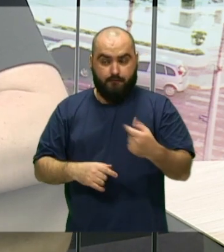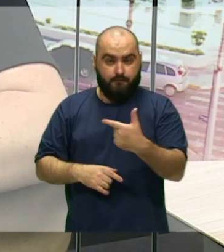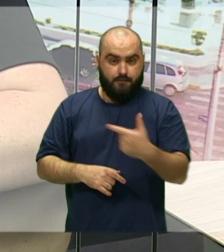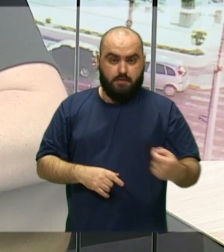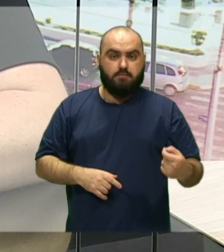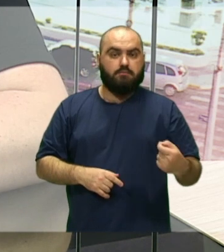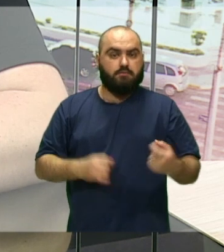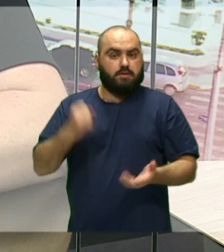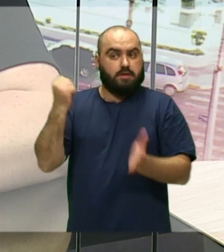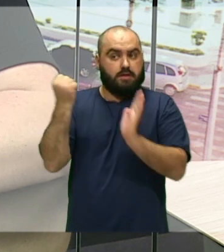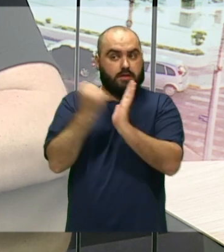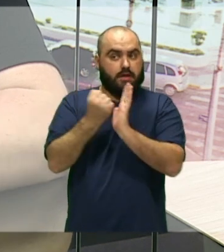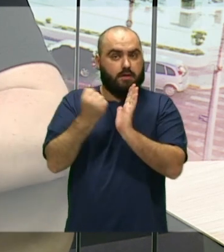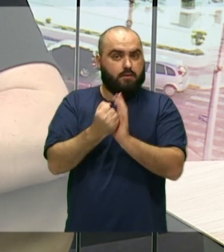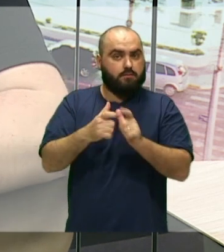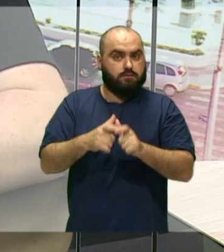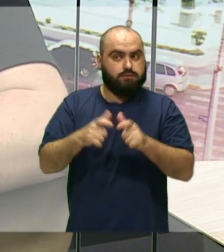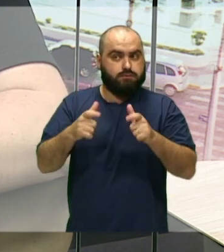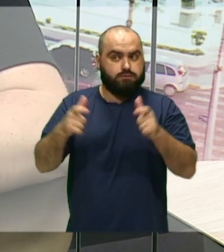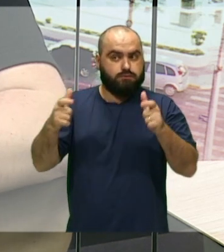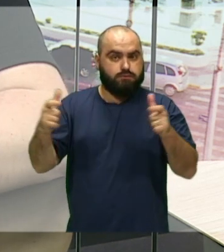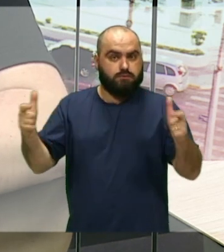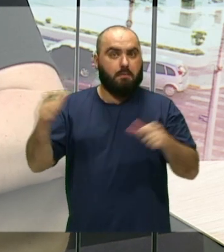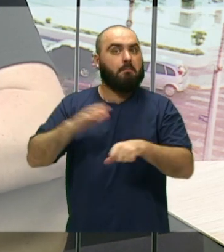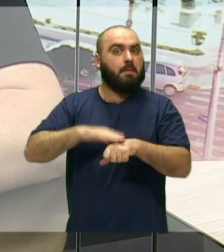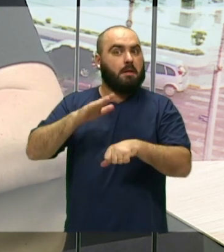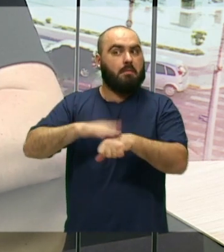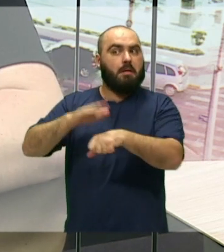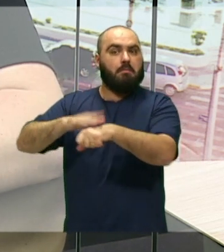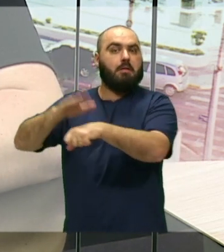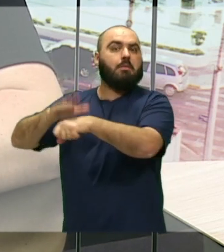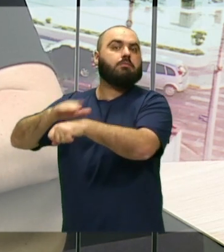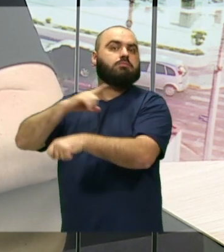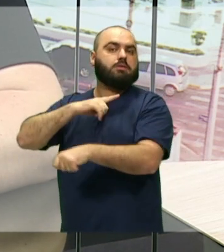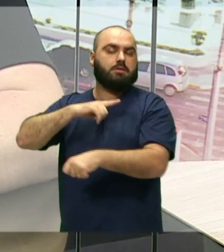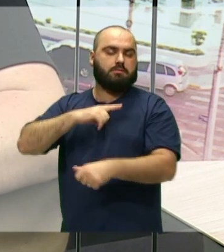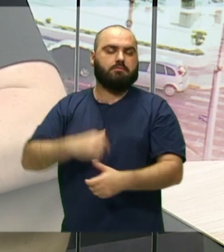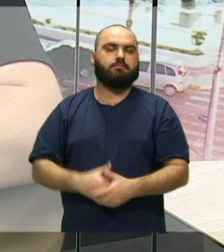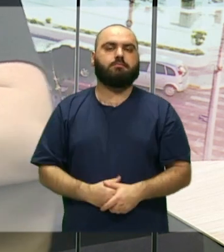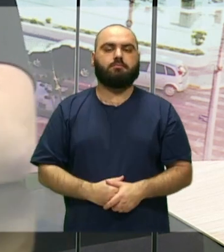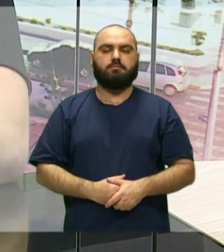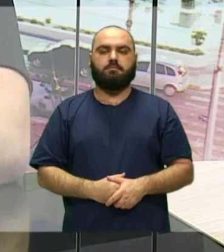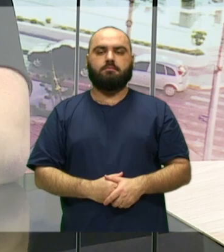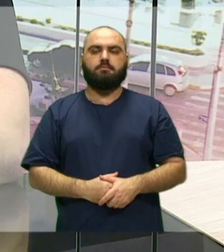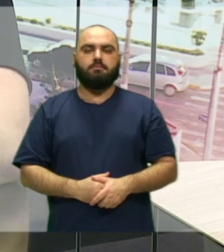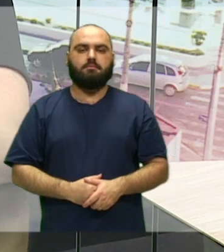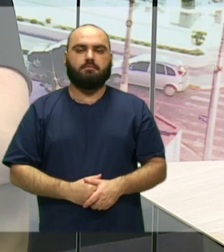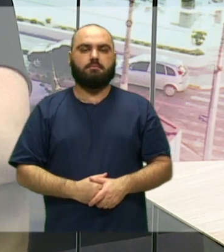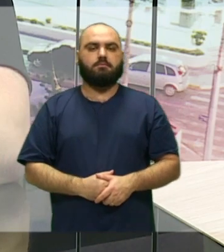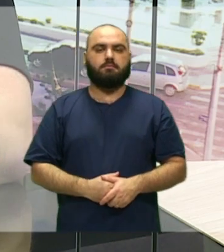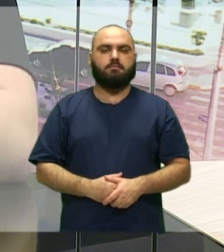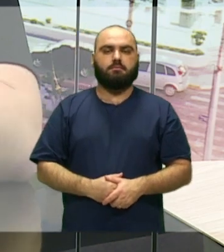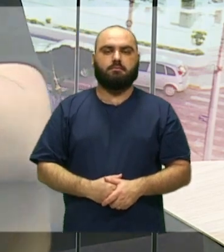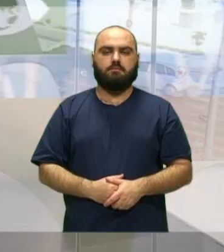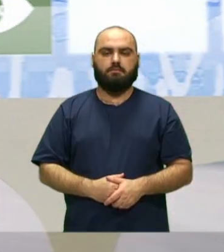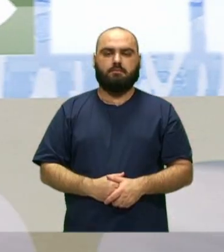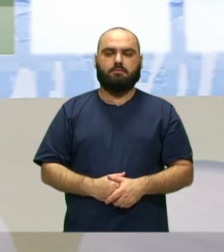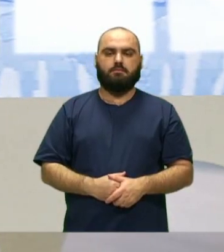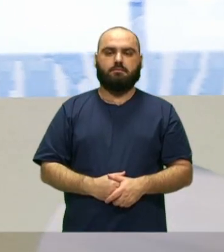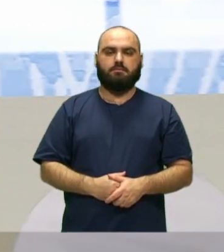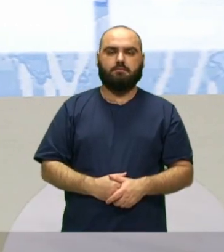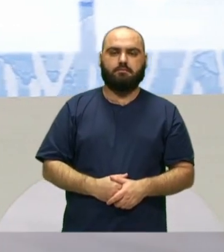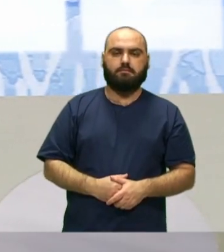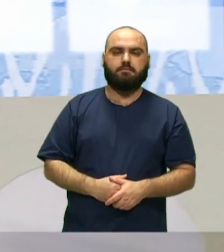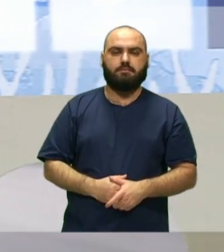esses selos feito mais projetos eh e e eu acho que